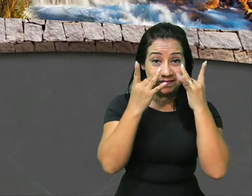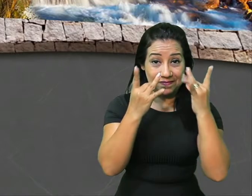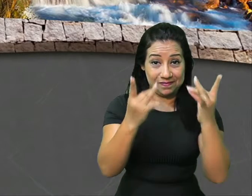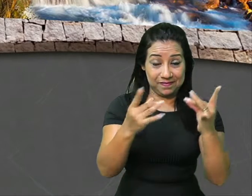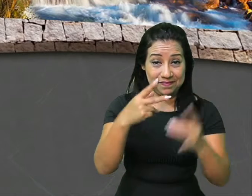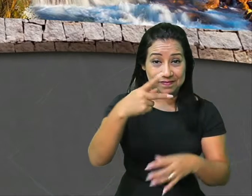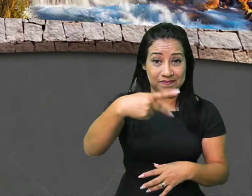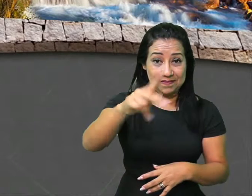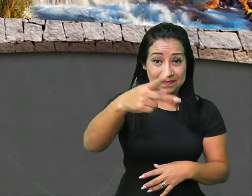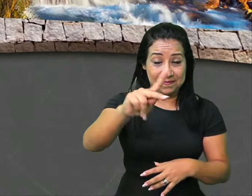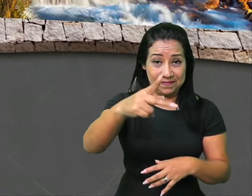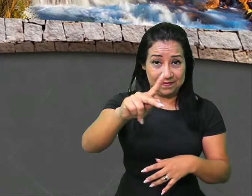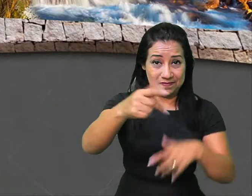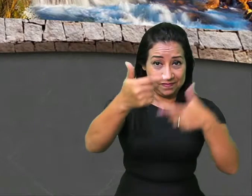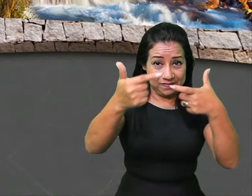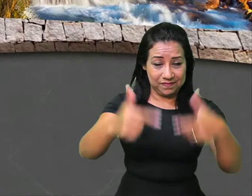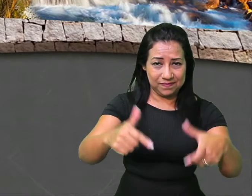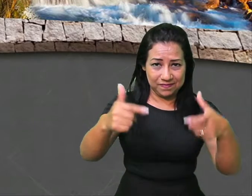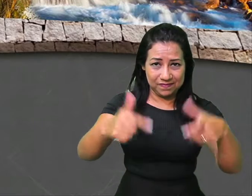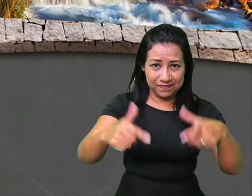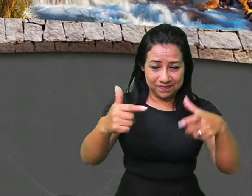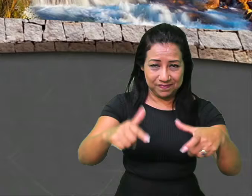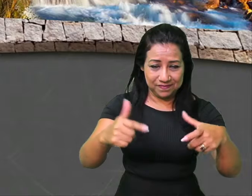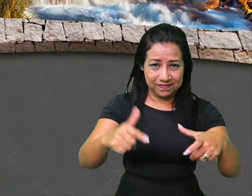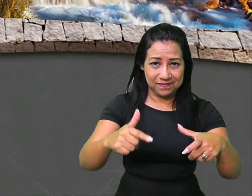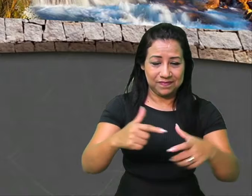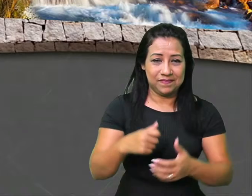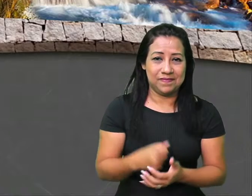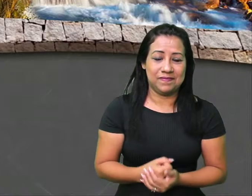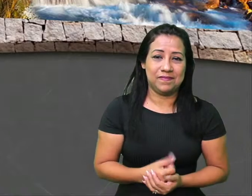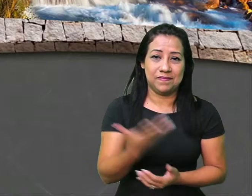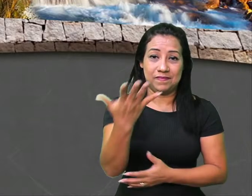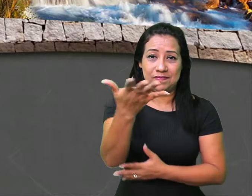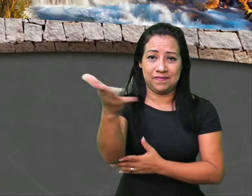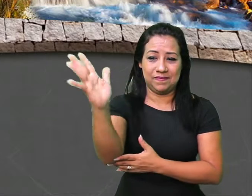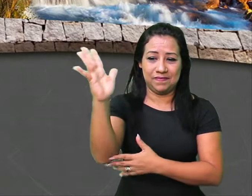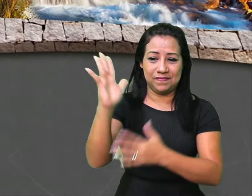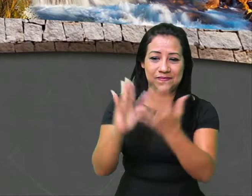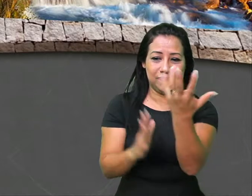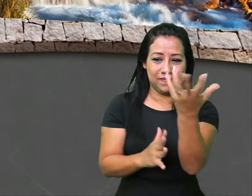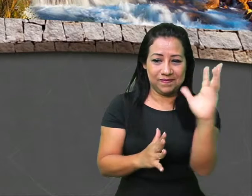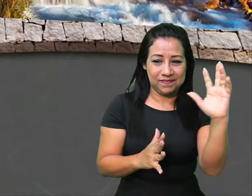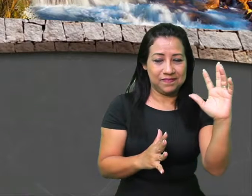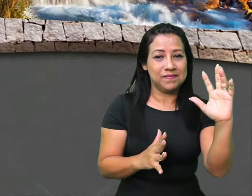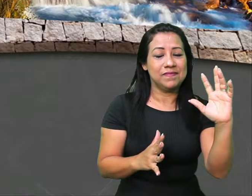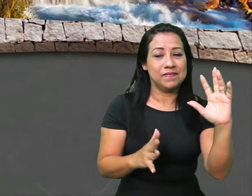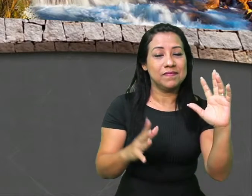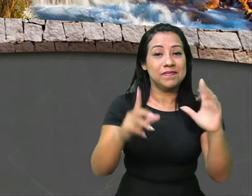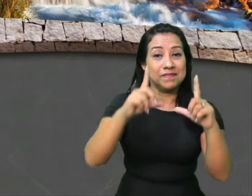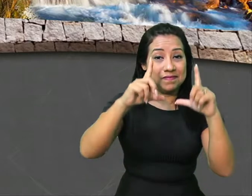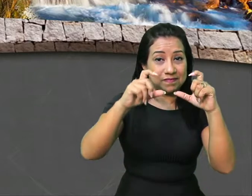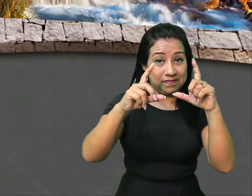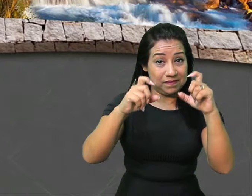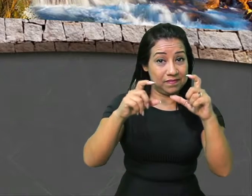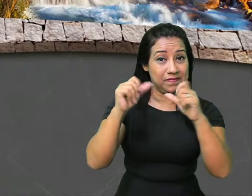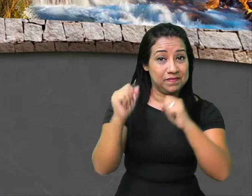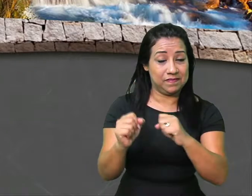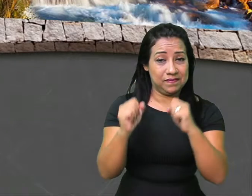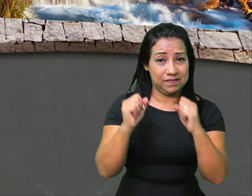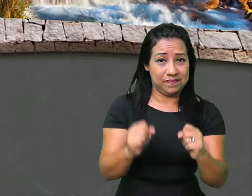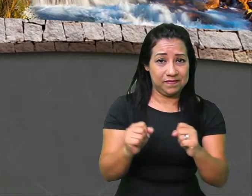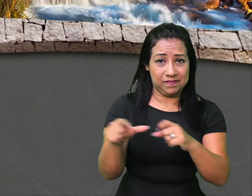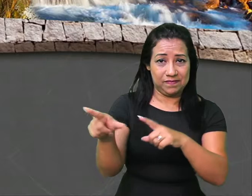onde você está no seu lugar. A paisagem pode ser da agricultura, campos de soja, campos de